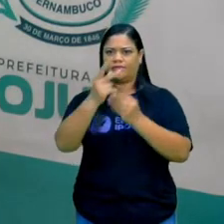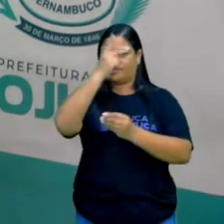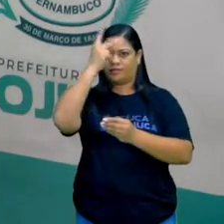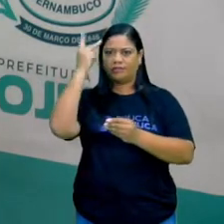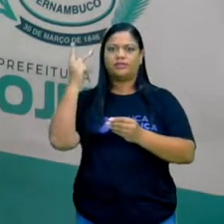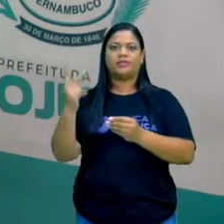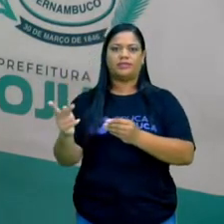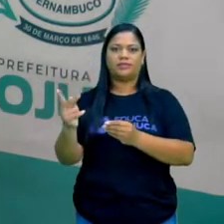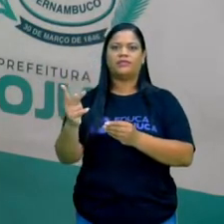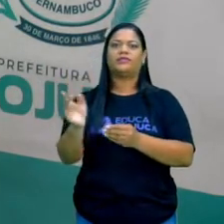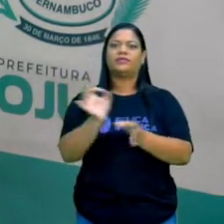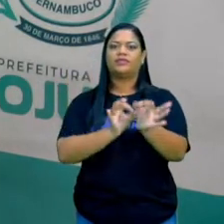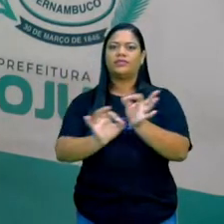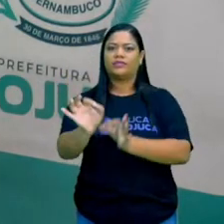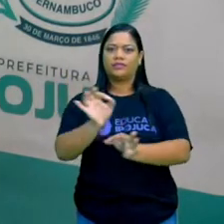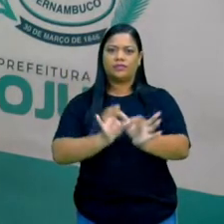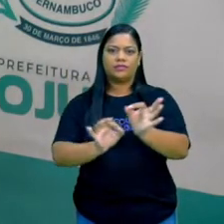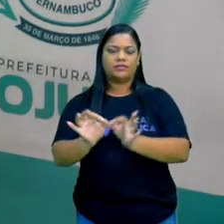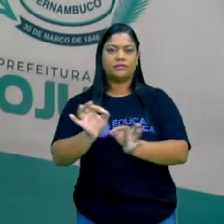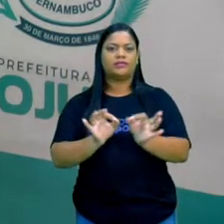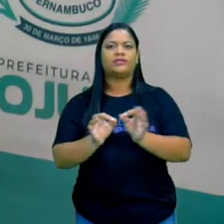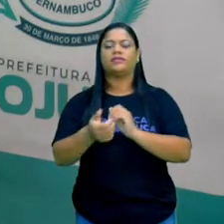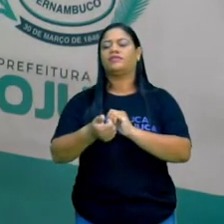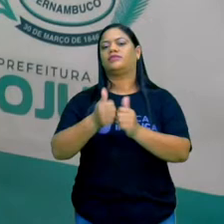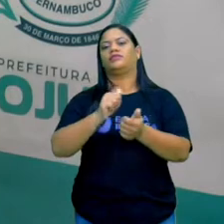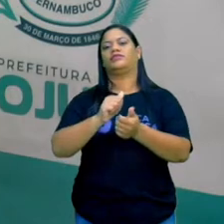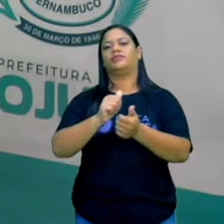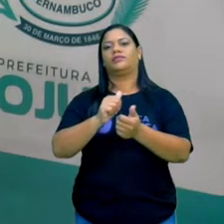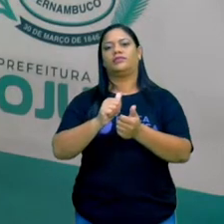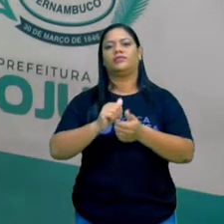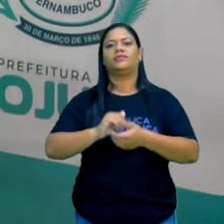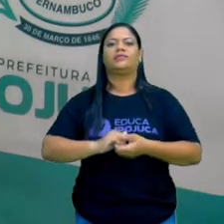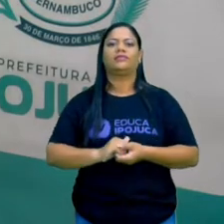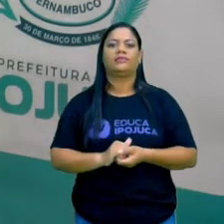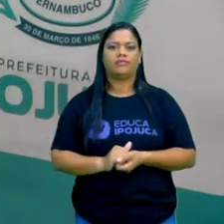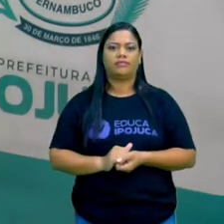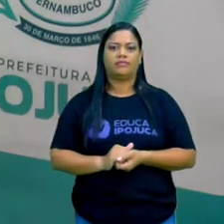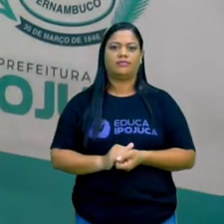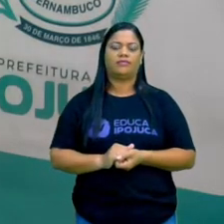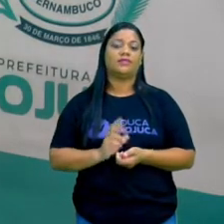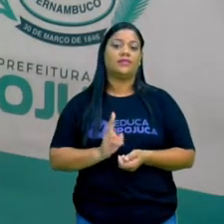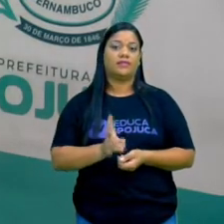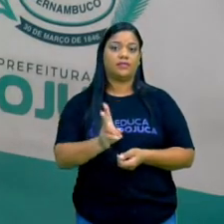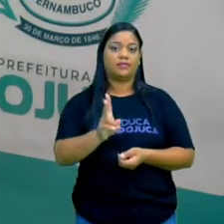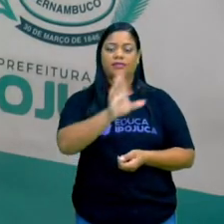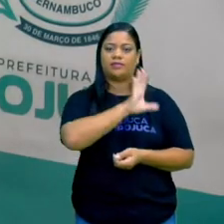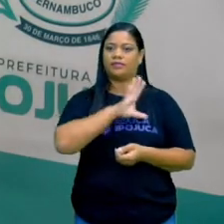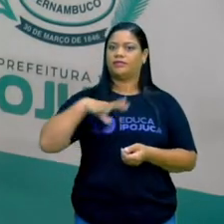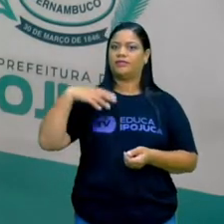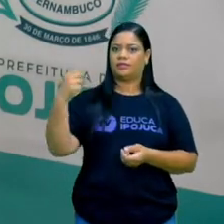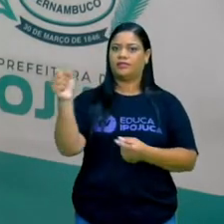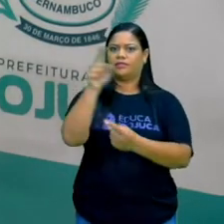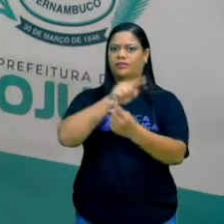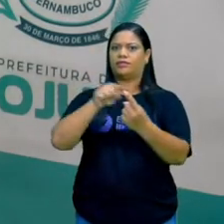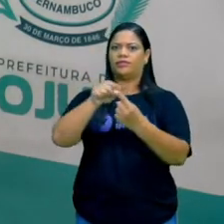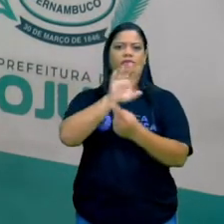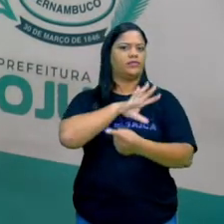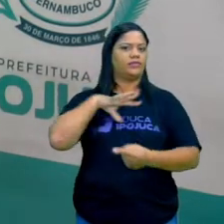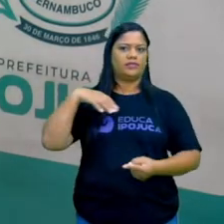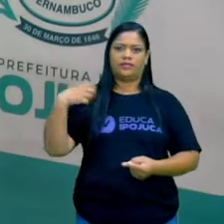por trás daquele jogo ou daquele esporte. Por isso, a função sempre é vencer. O objetivo é vencer, é